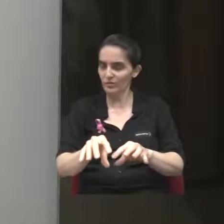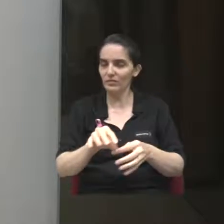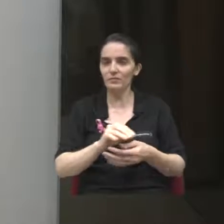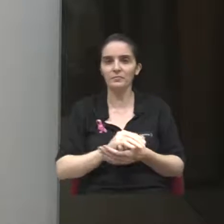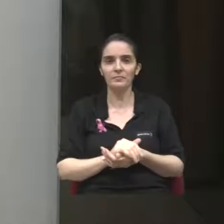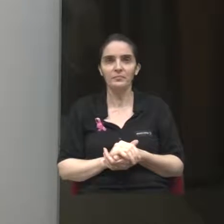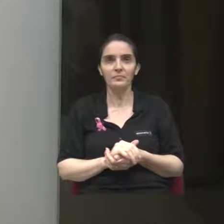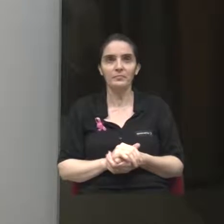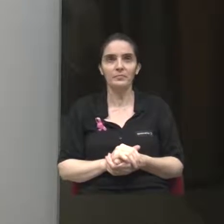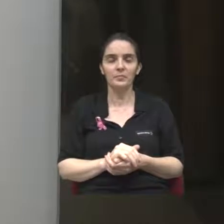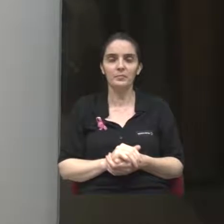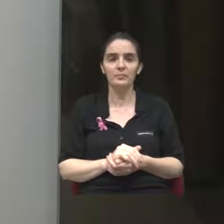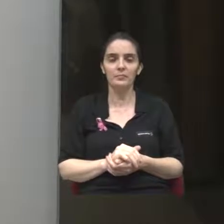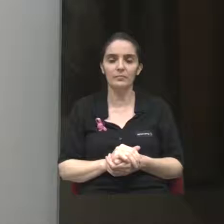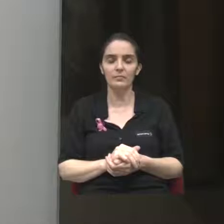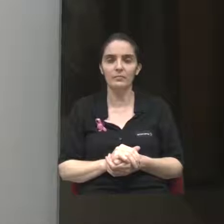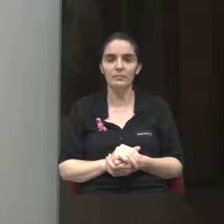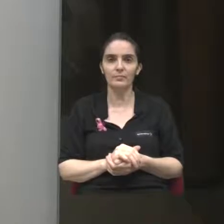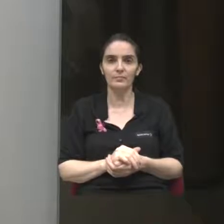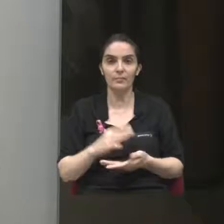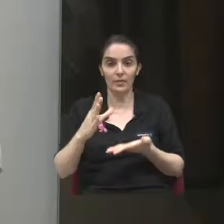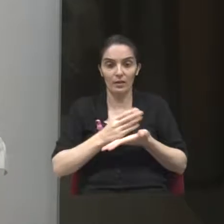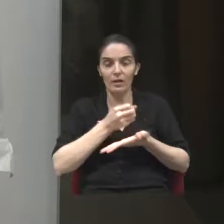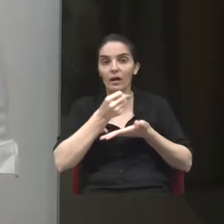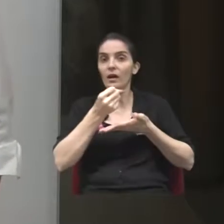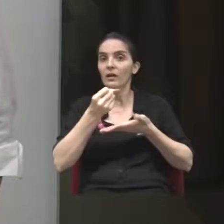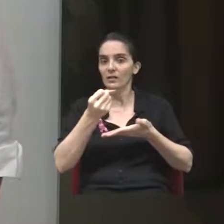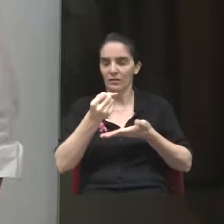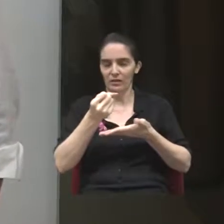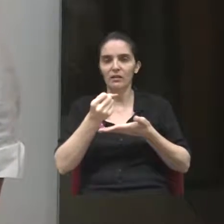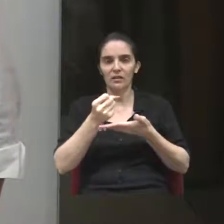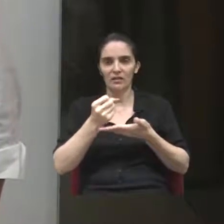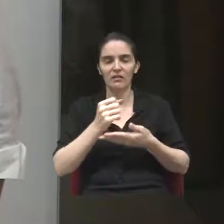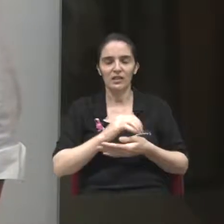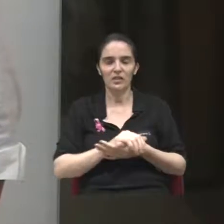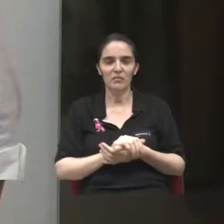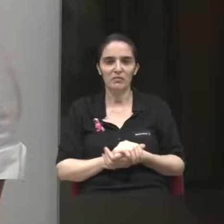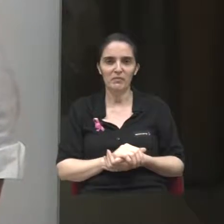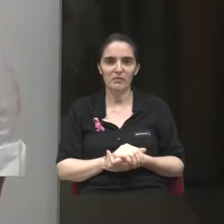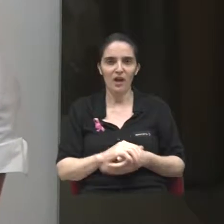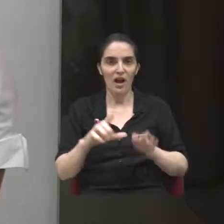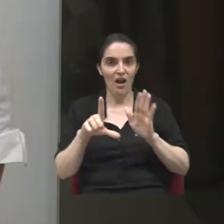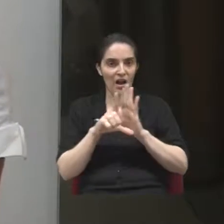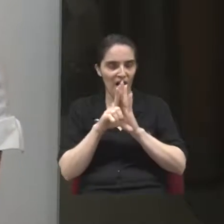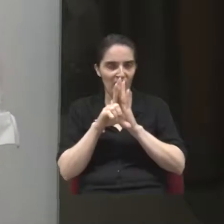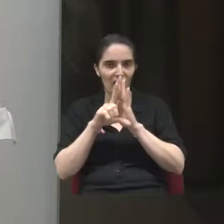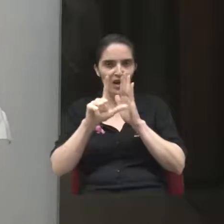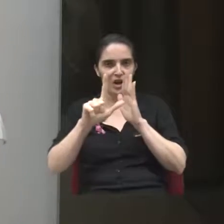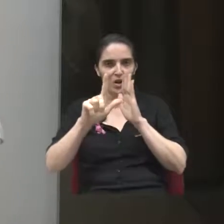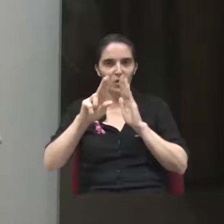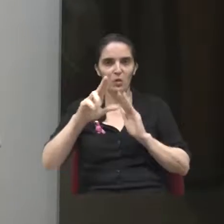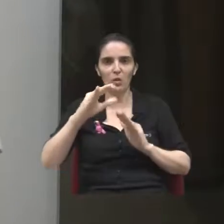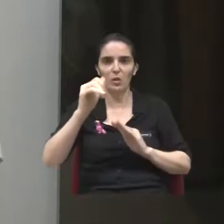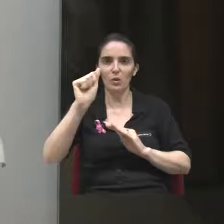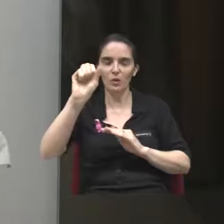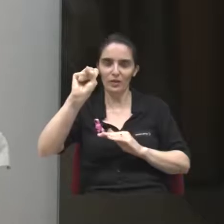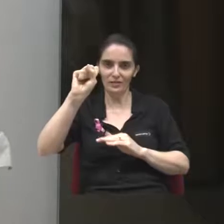para salvamento de primeiros socorros. Lei Lucas essa que apresentei e que depois levou esse